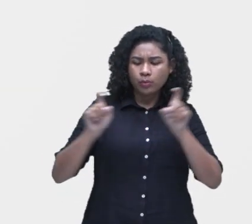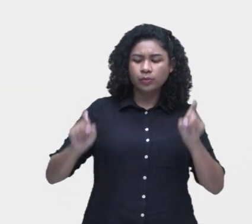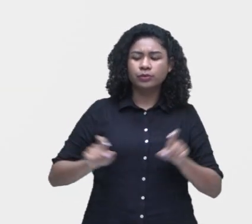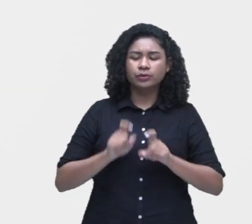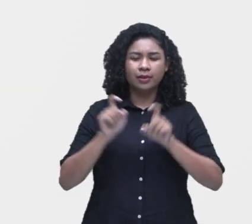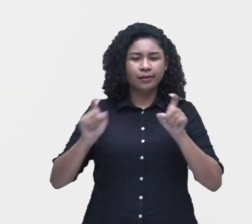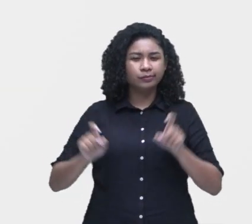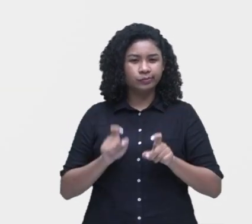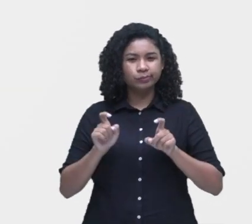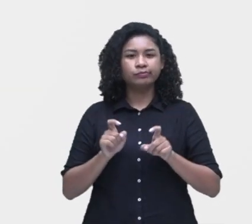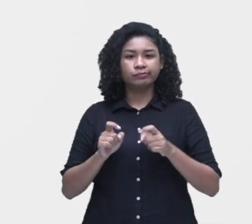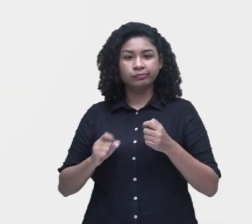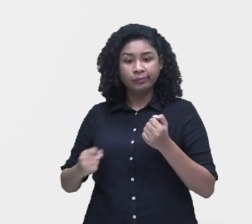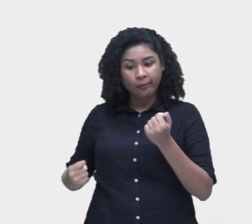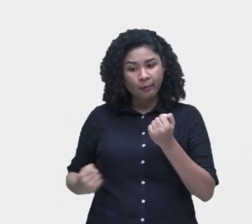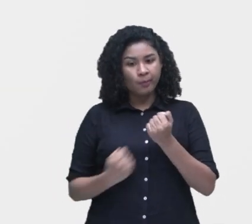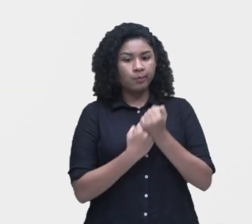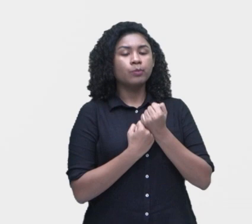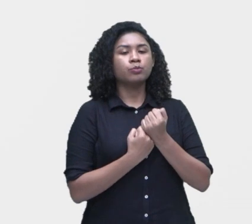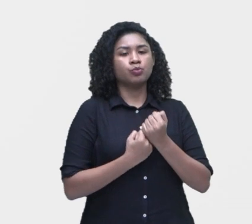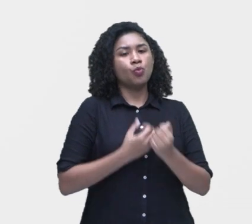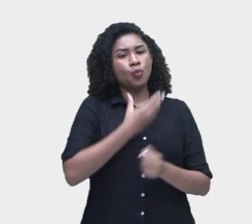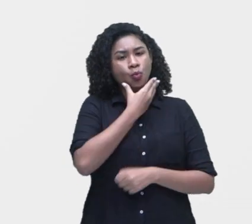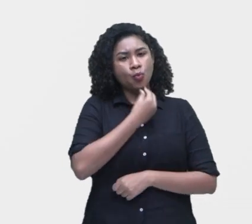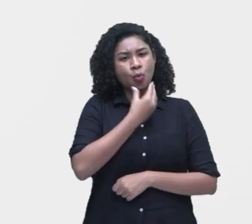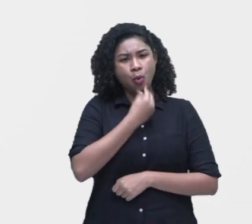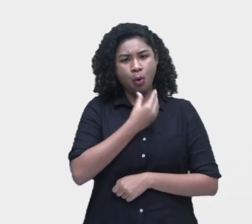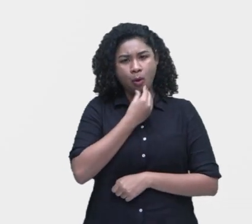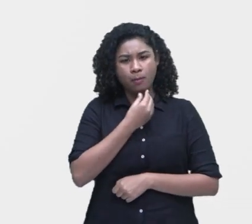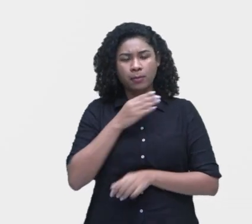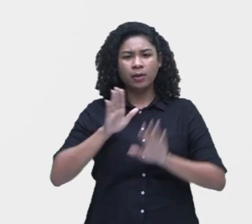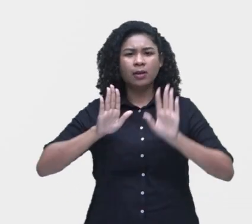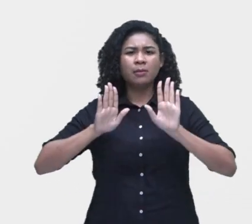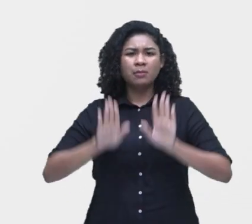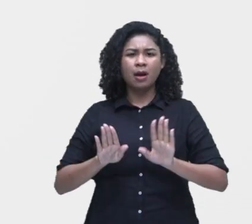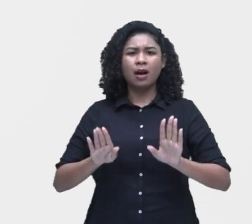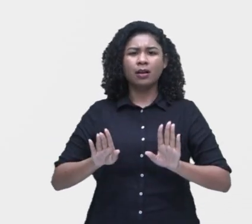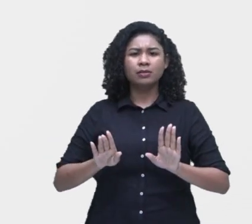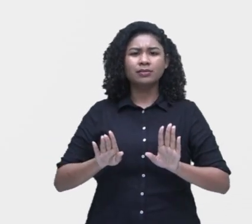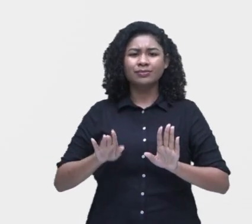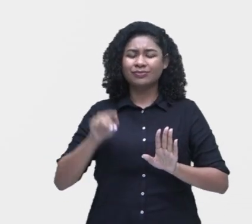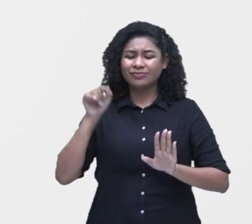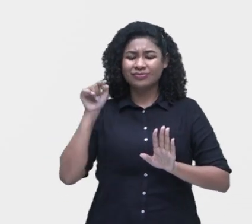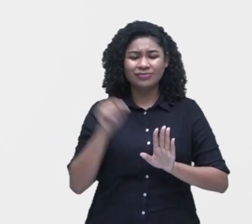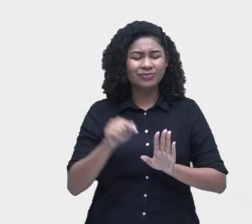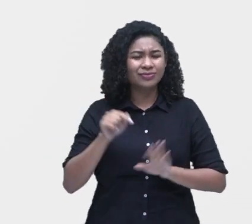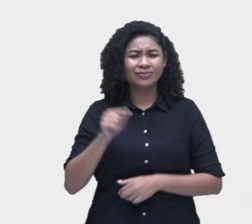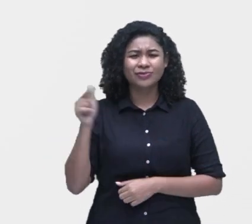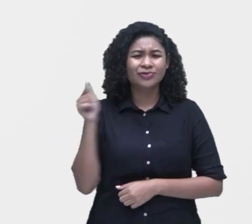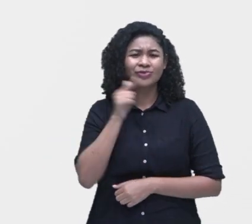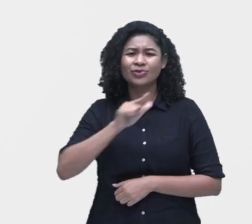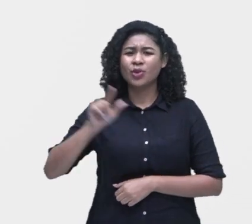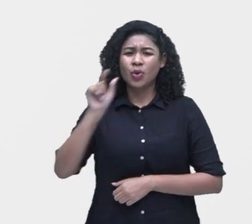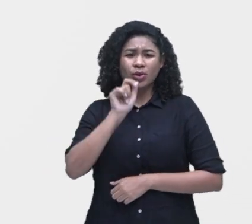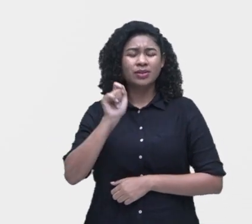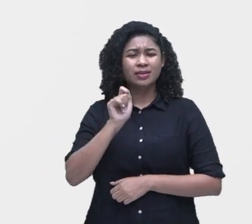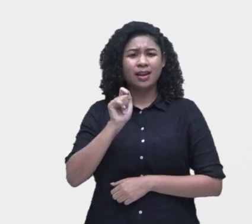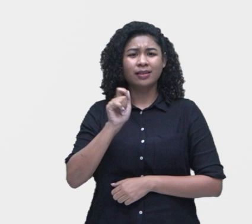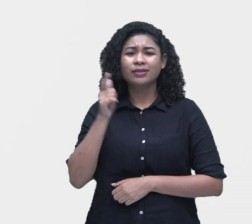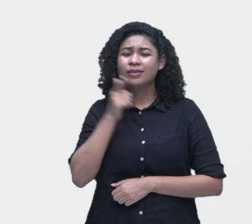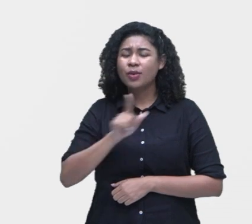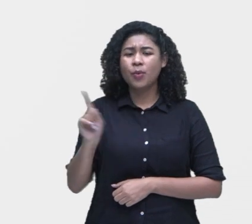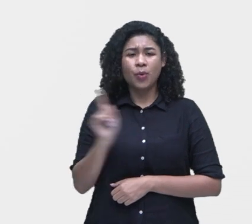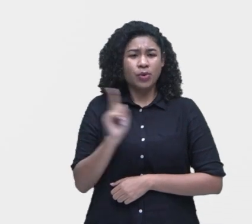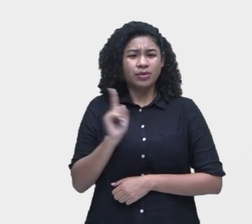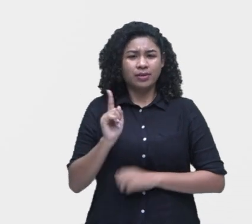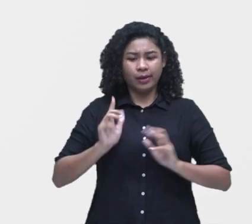homem, mas esse nem sempre realiza todas as suas tarefas. Mas quem que não realiza?